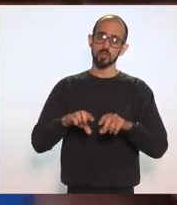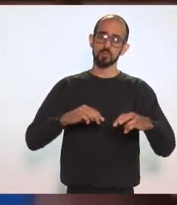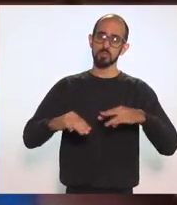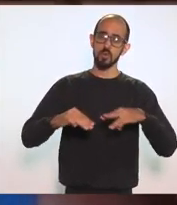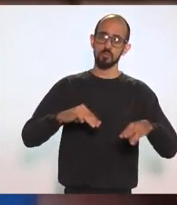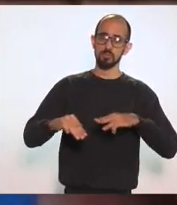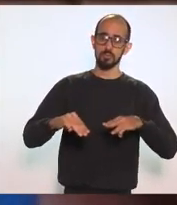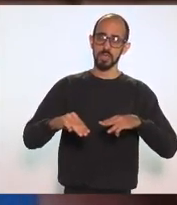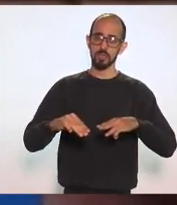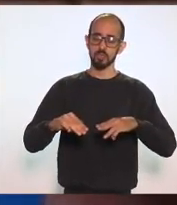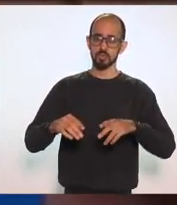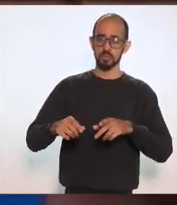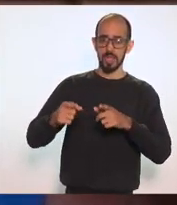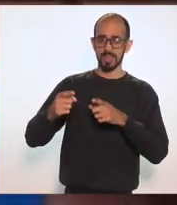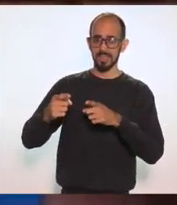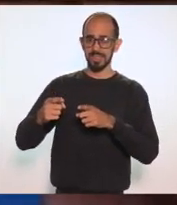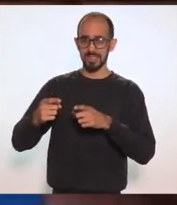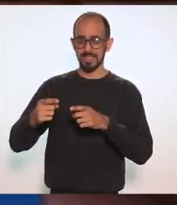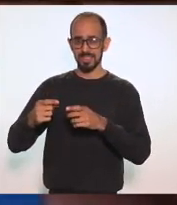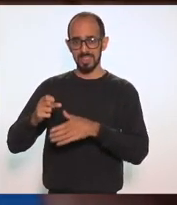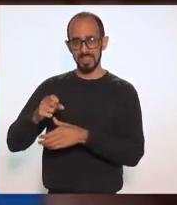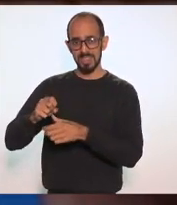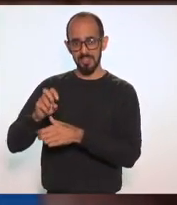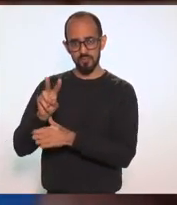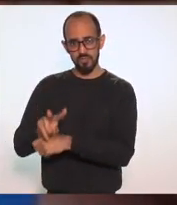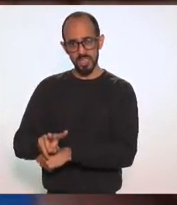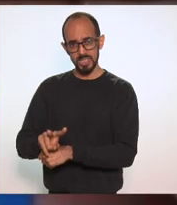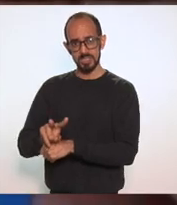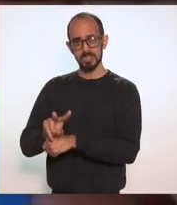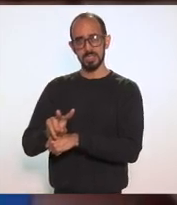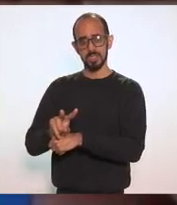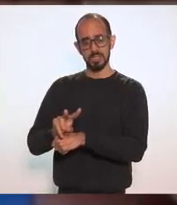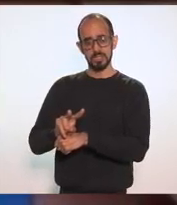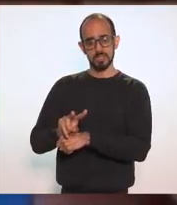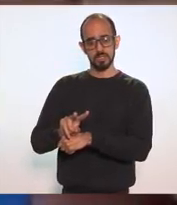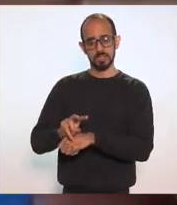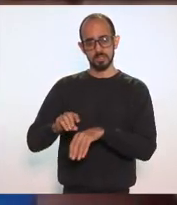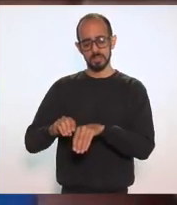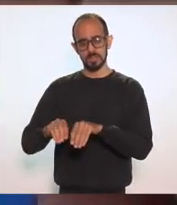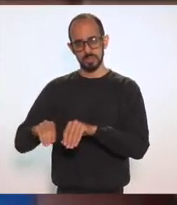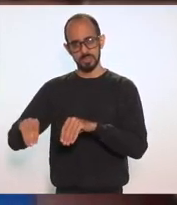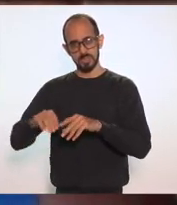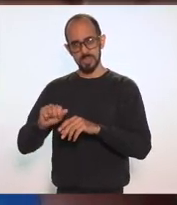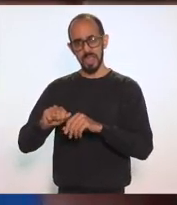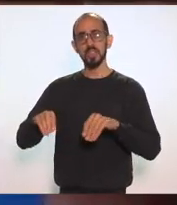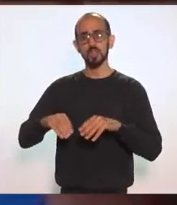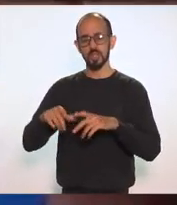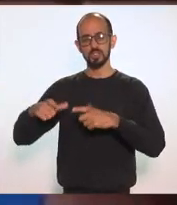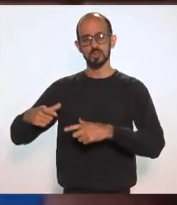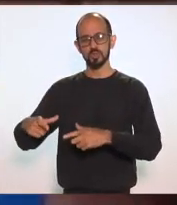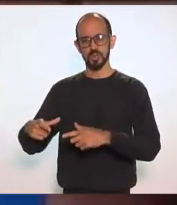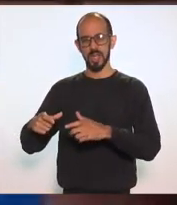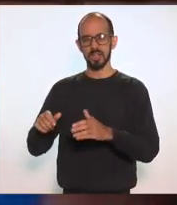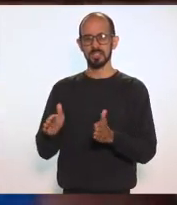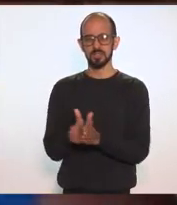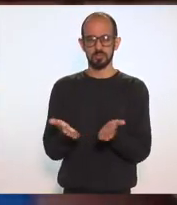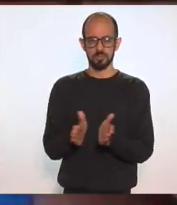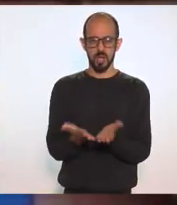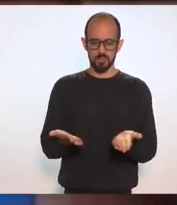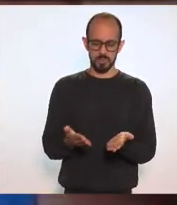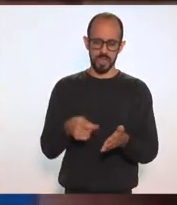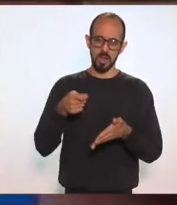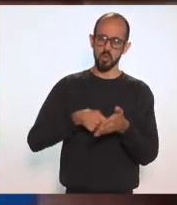luta pela defesa à vida nos territórios favelados e periféricos. Importante dizer, ressalto aqui a luta de tantas